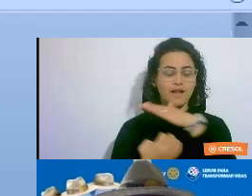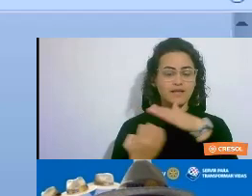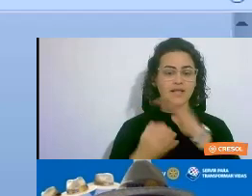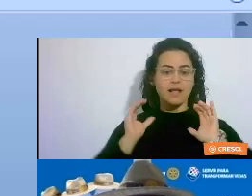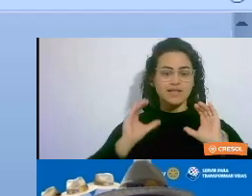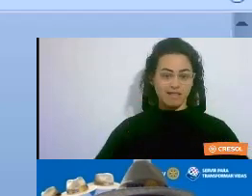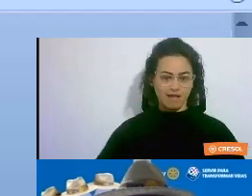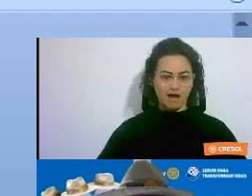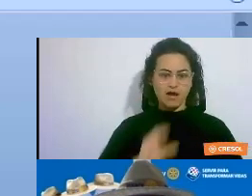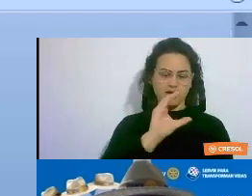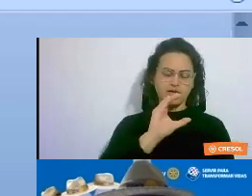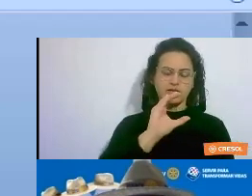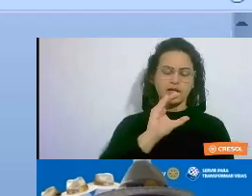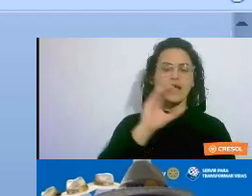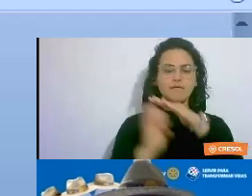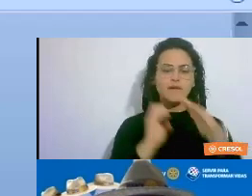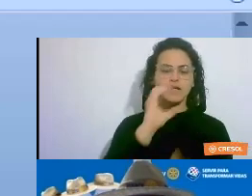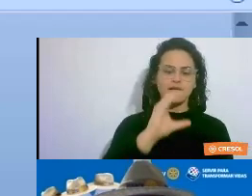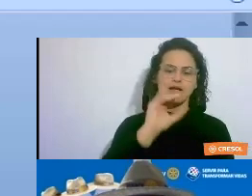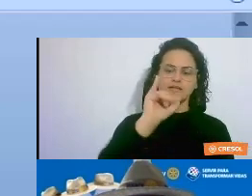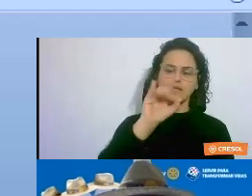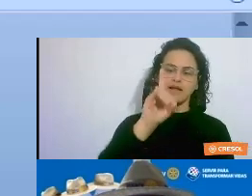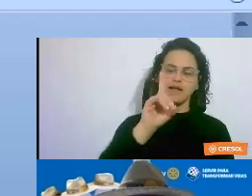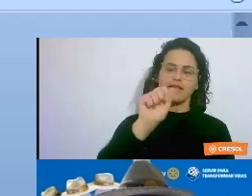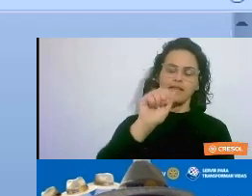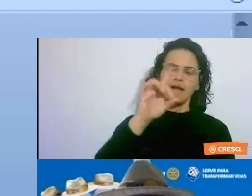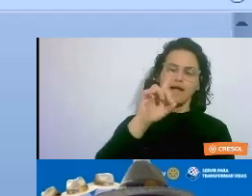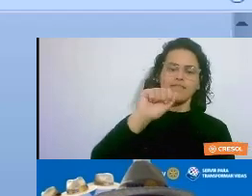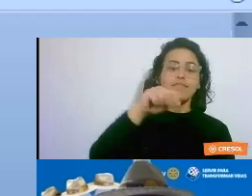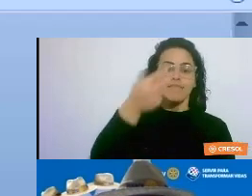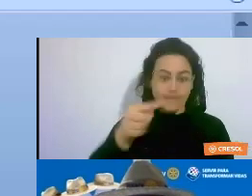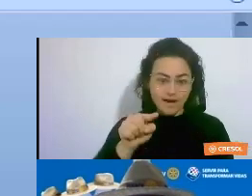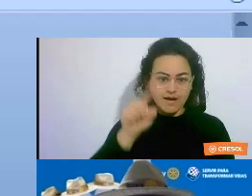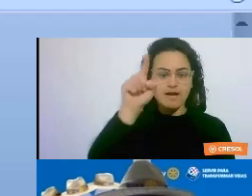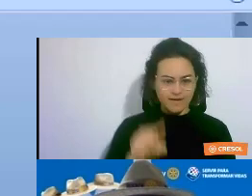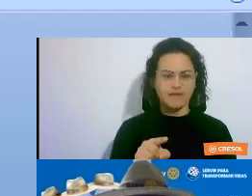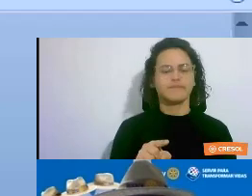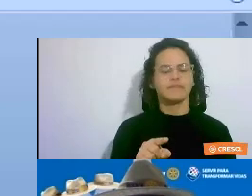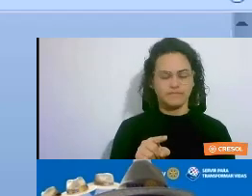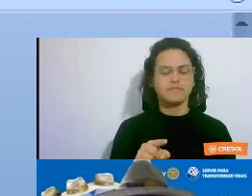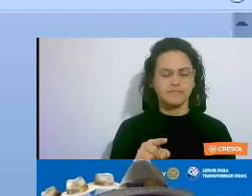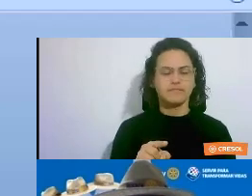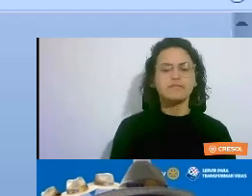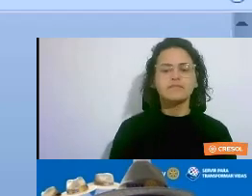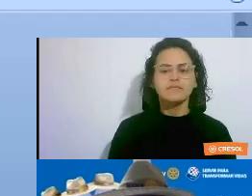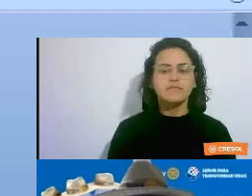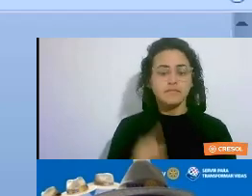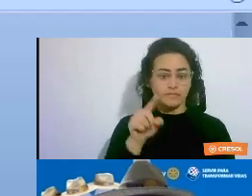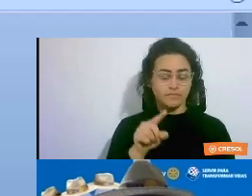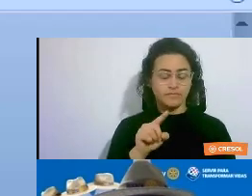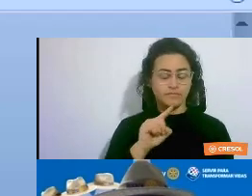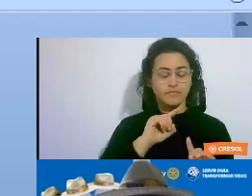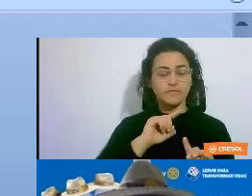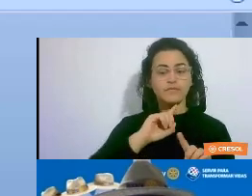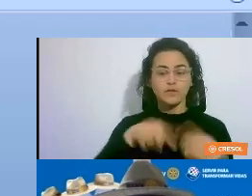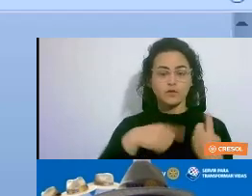Já iniciando o nosso terceiro ano de trabalho falando sobre empresa cidadã. Aí, posteriormente, nós tivemos o